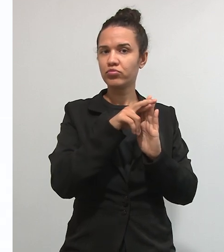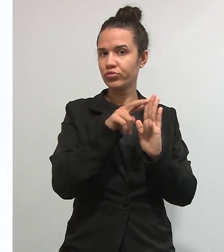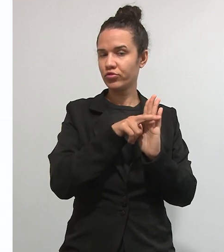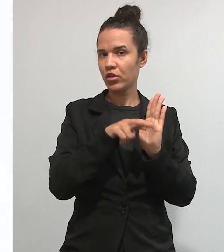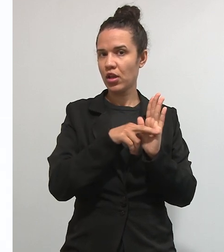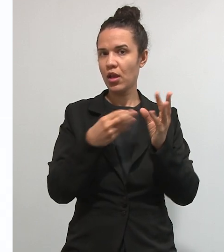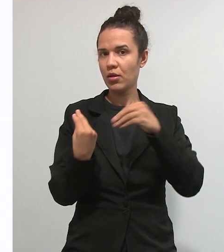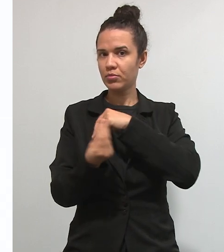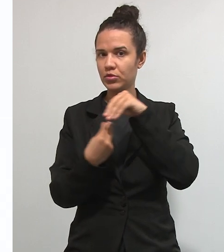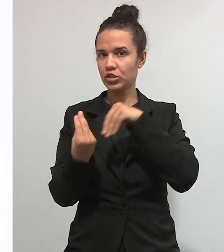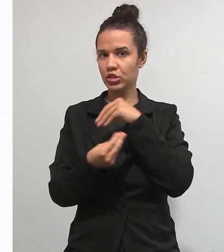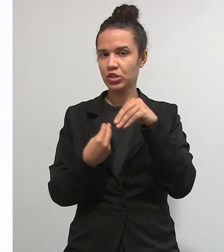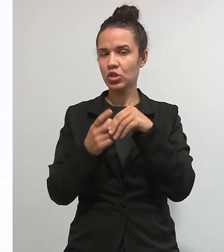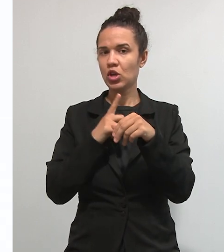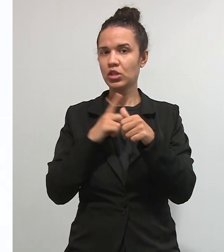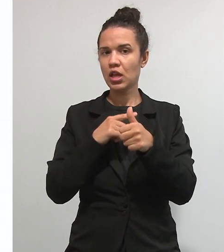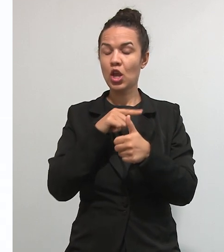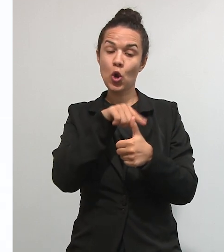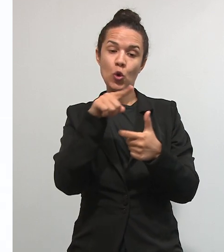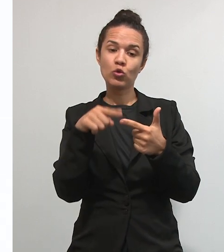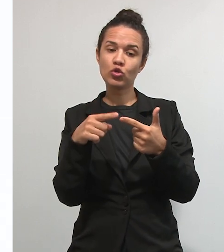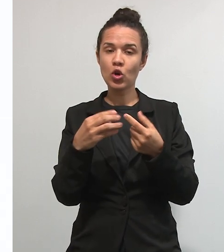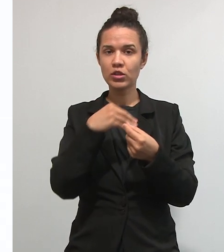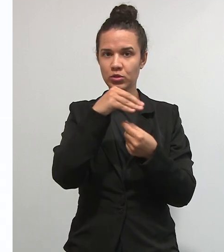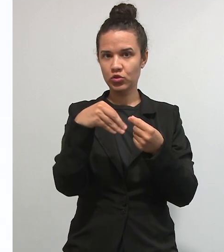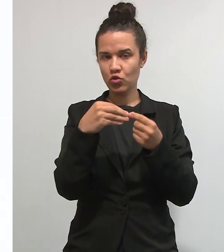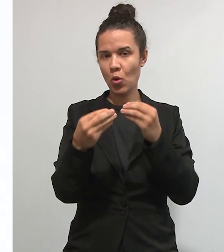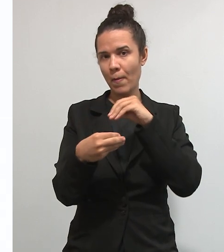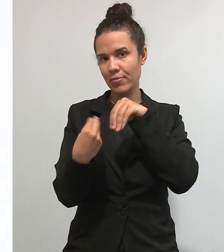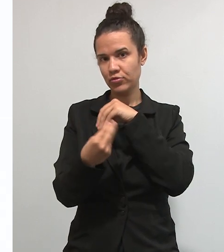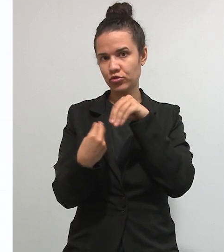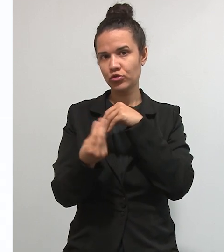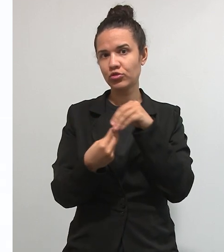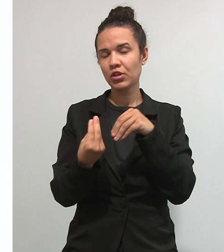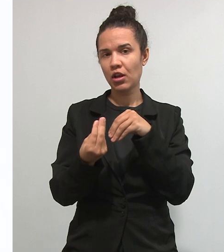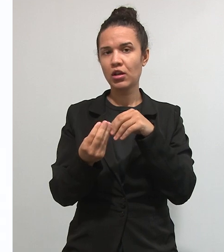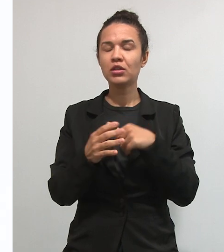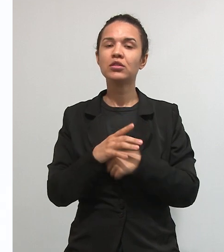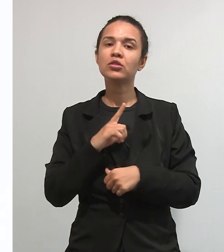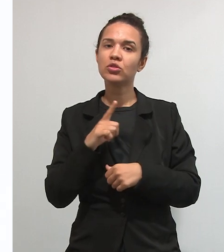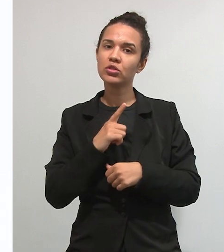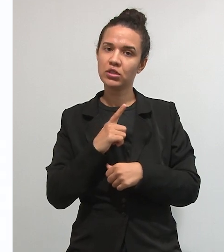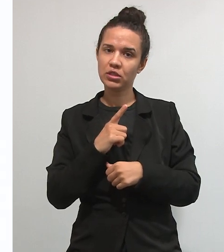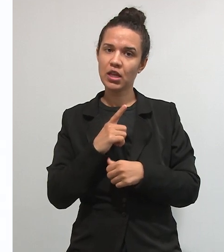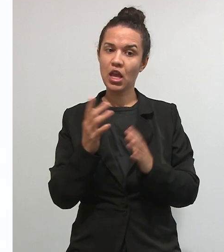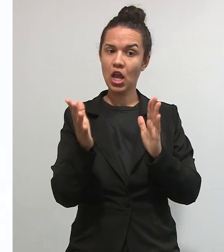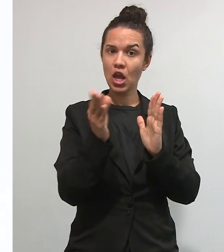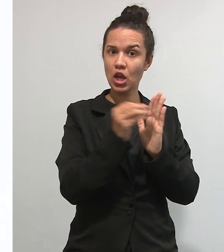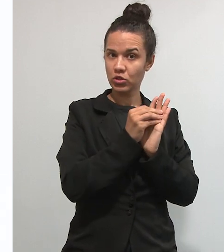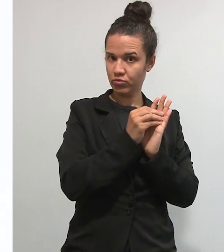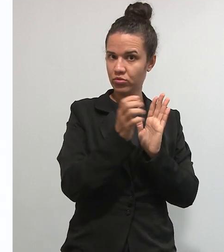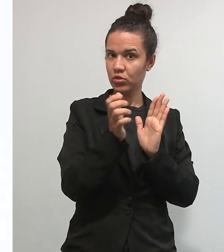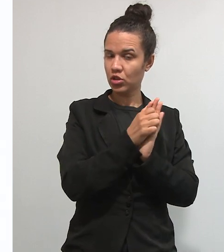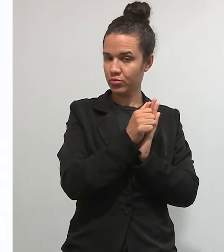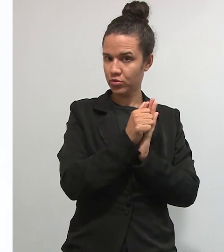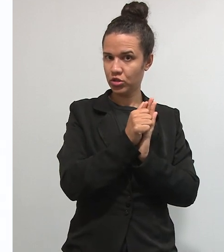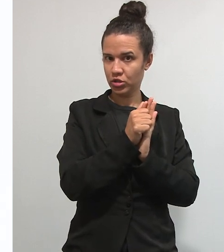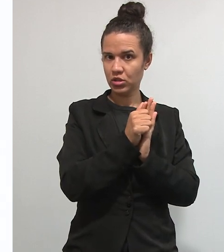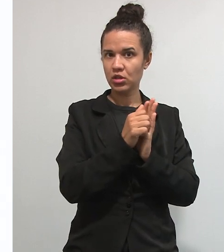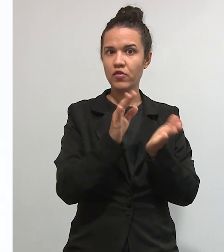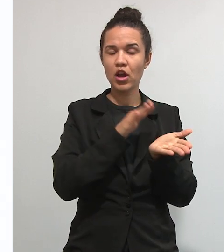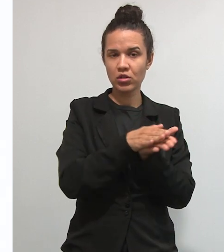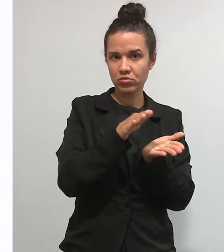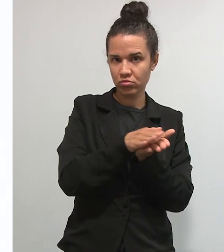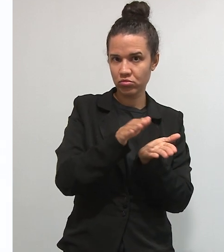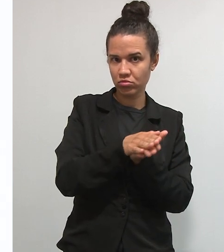consiste o que? Tanto do regime de caixa quanto regime de competência. Consiste o quê? Aqui consiste no registro das despesas